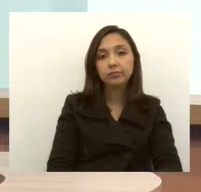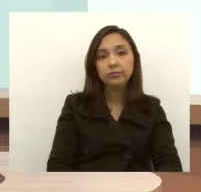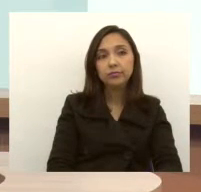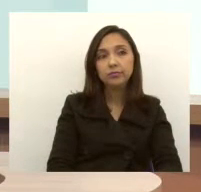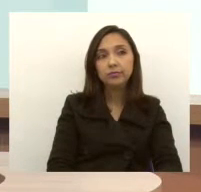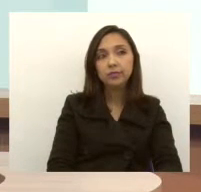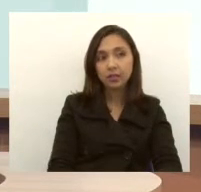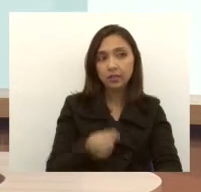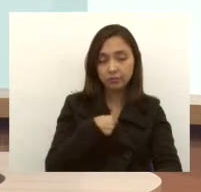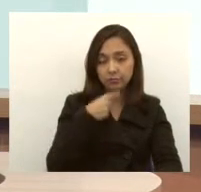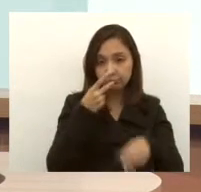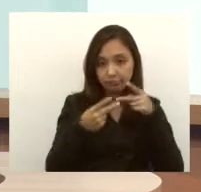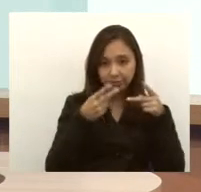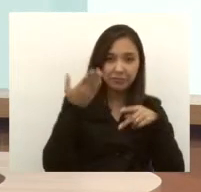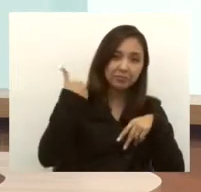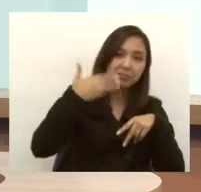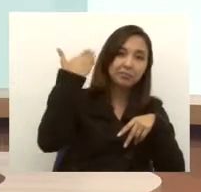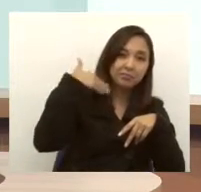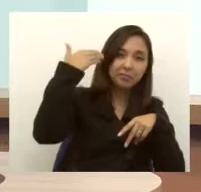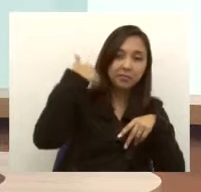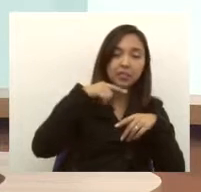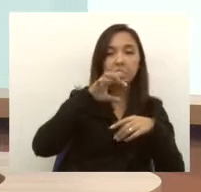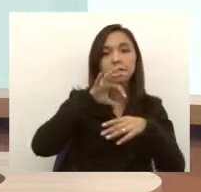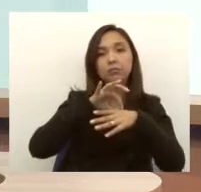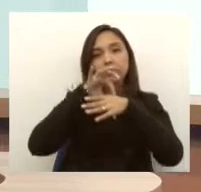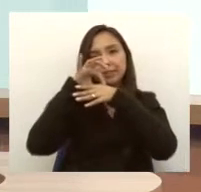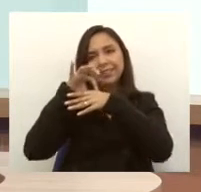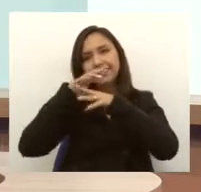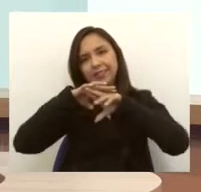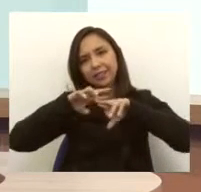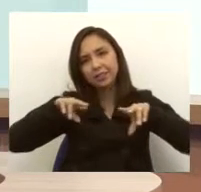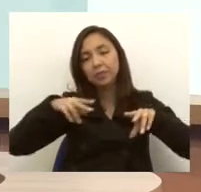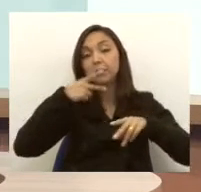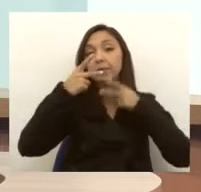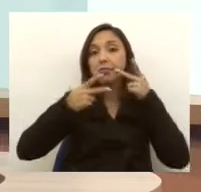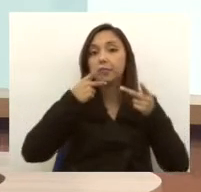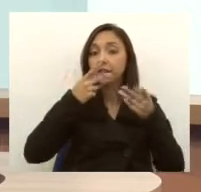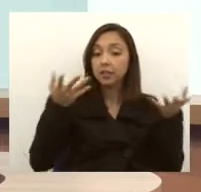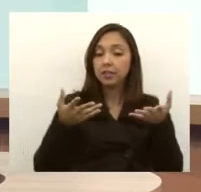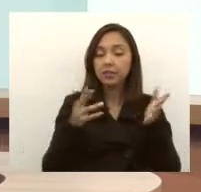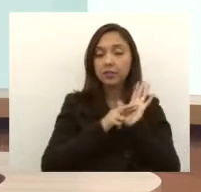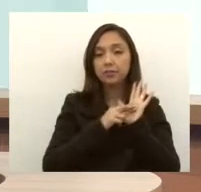Na minha fala passada, eu falei de algumas lideranças e queria registrar aqui a presença